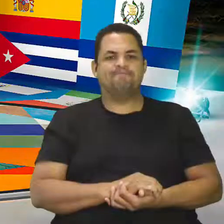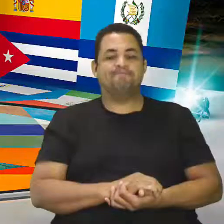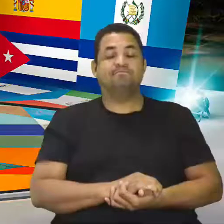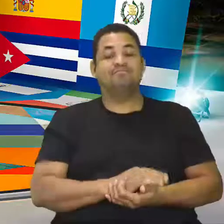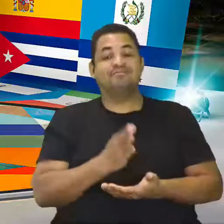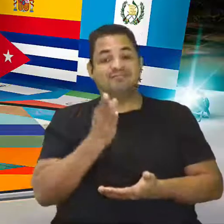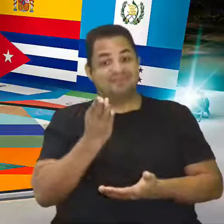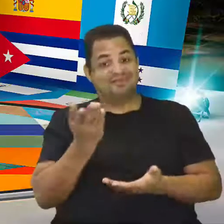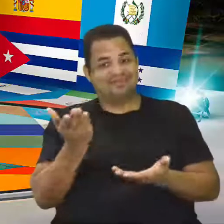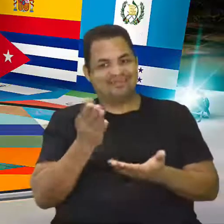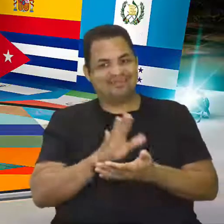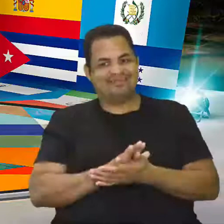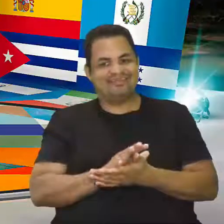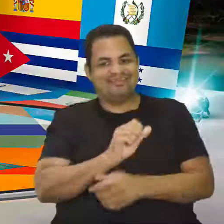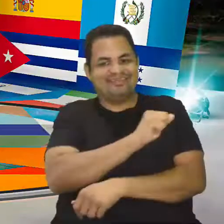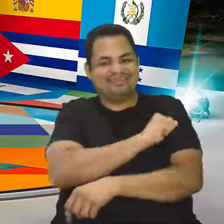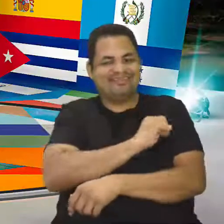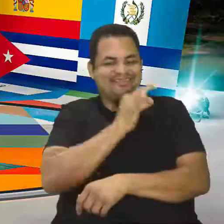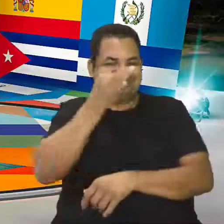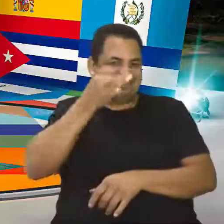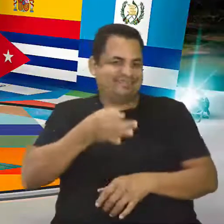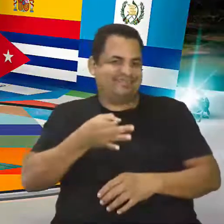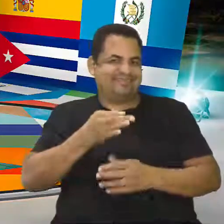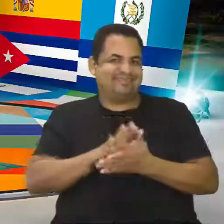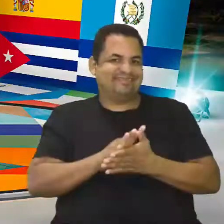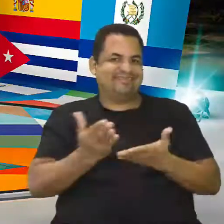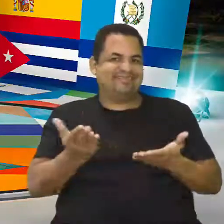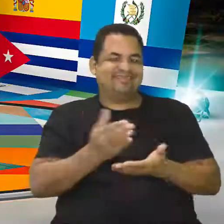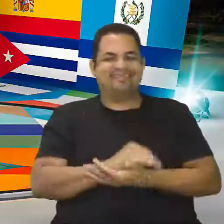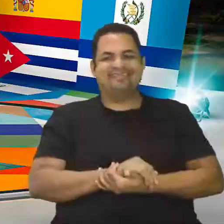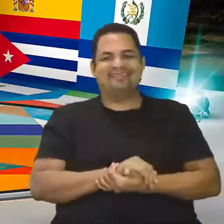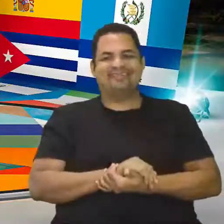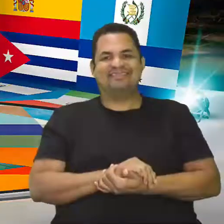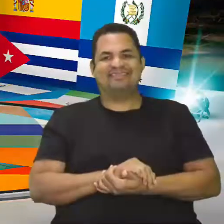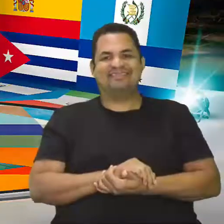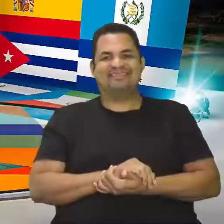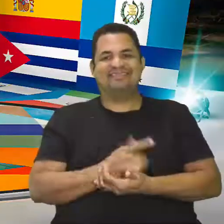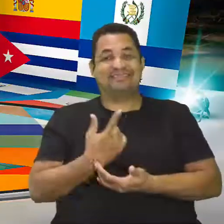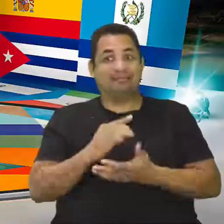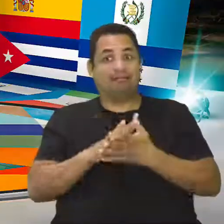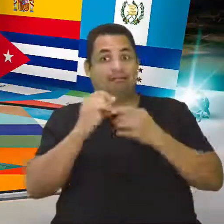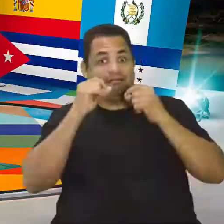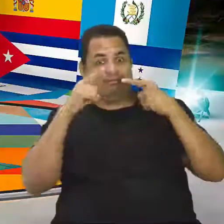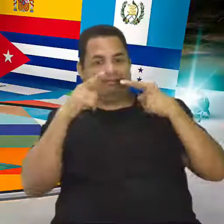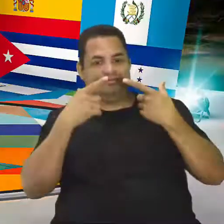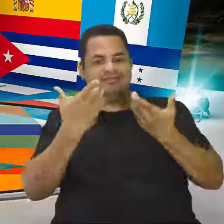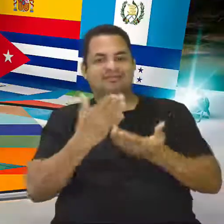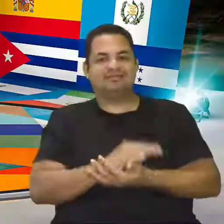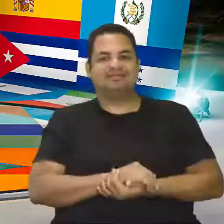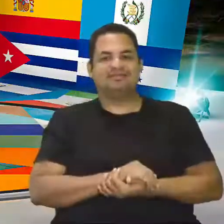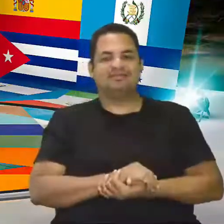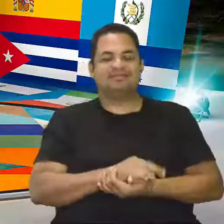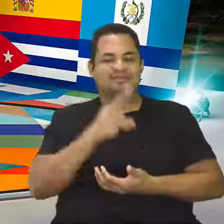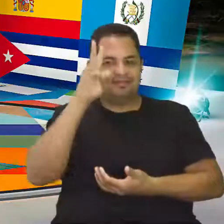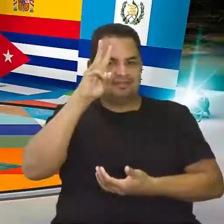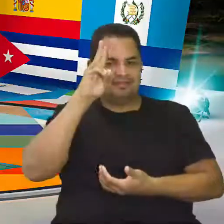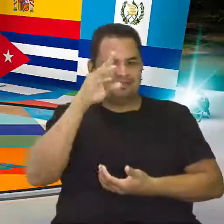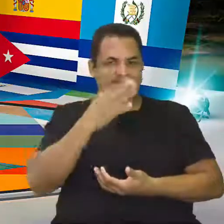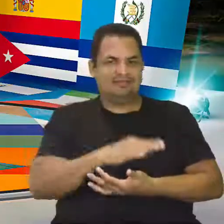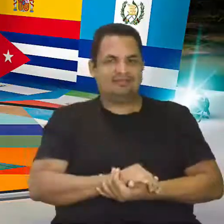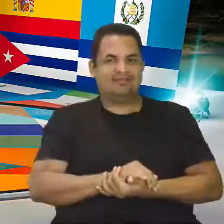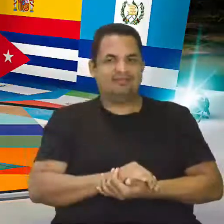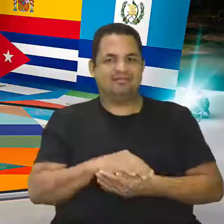E aí, galera, tudo certo? Eu acho que ela se assustou. Acho que ela ia me assustar, vocês sabem, né? Vocês lembram, né?